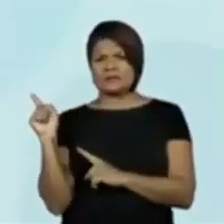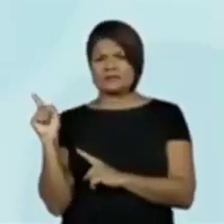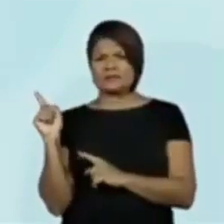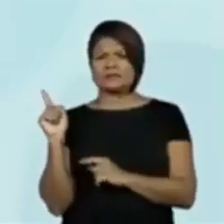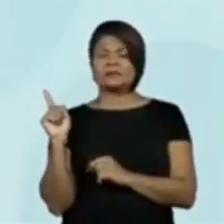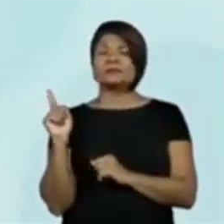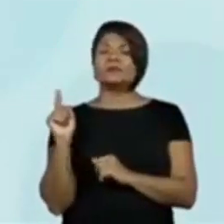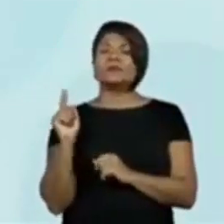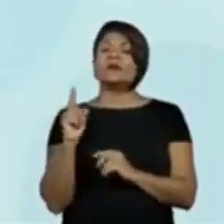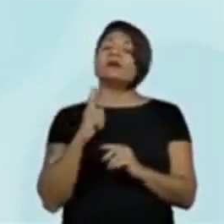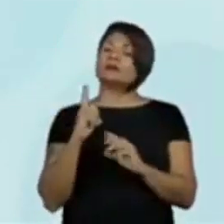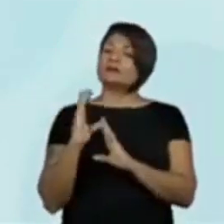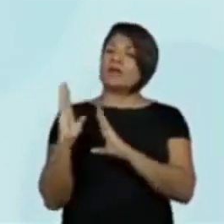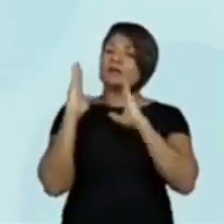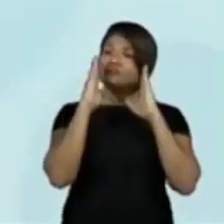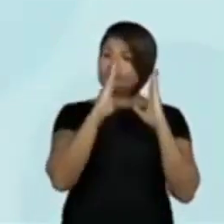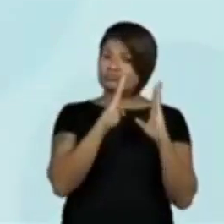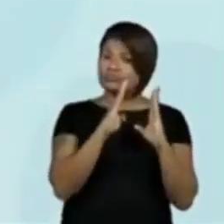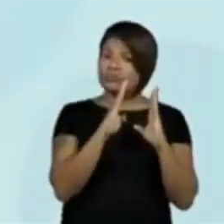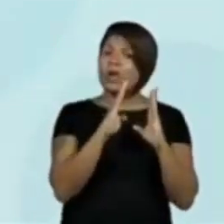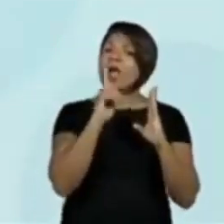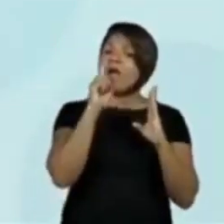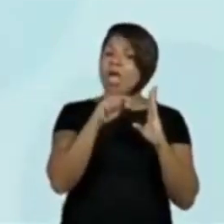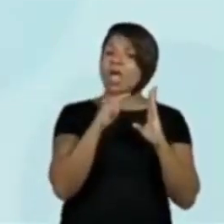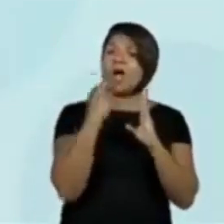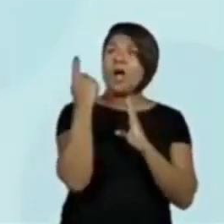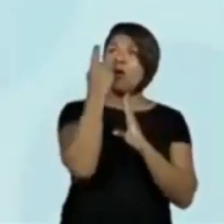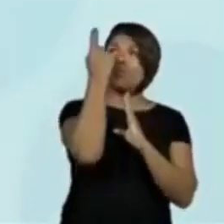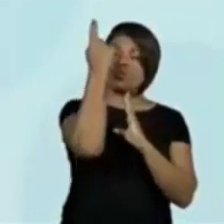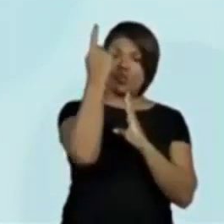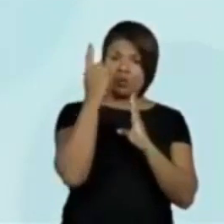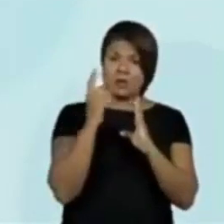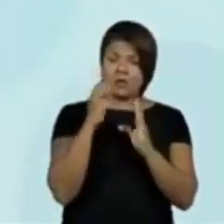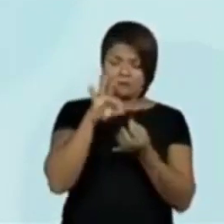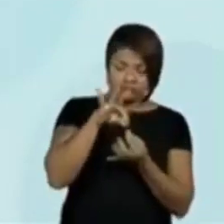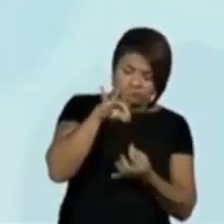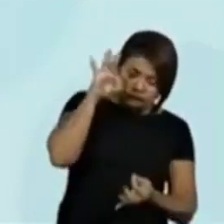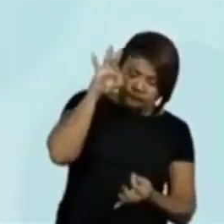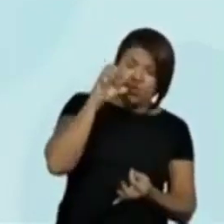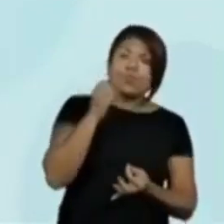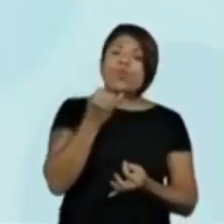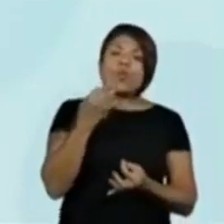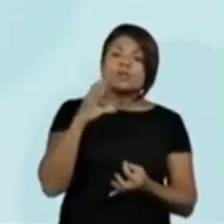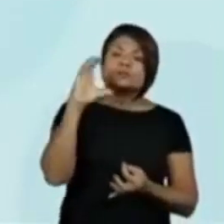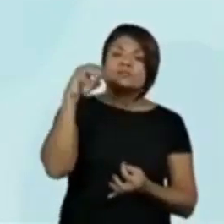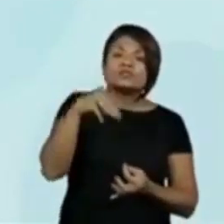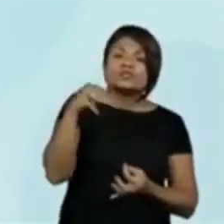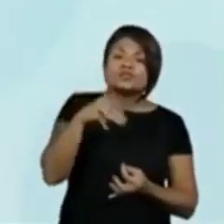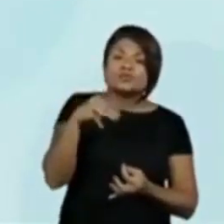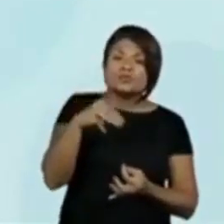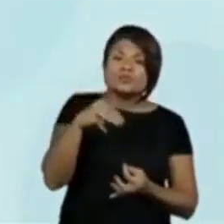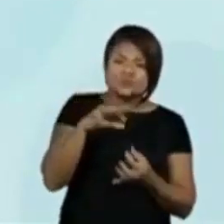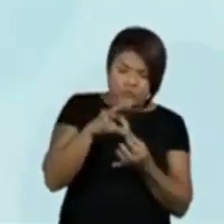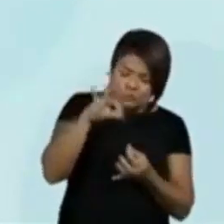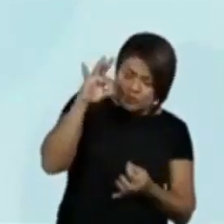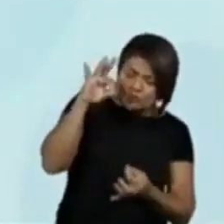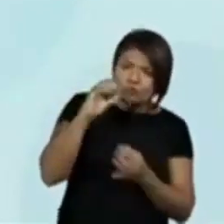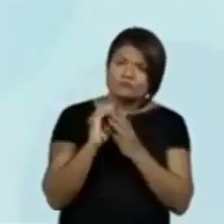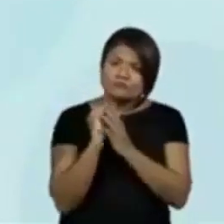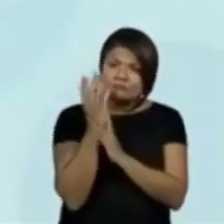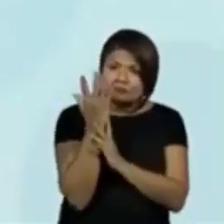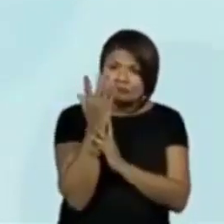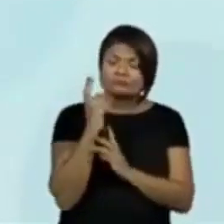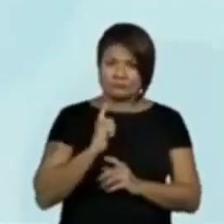a informação dada é de altura das mudas. Então, quantos centímetros elas terão? E na